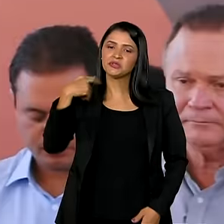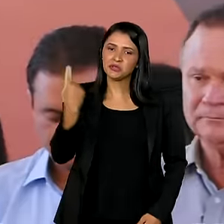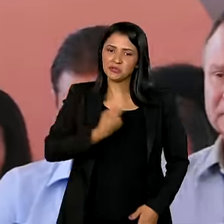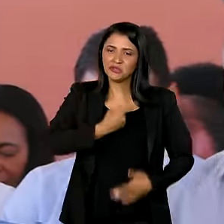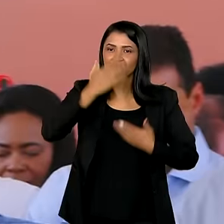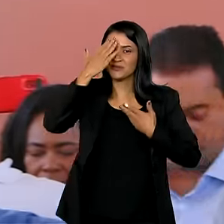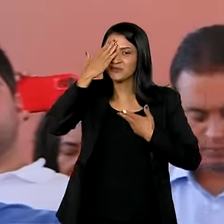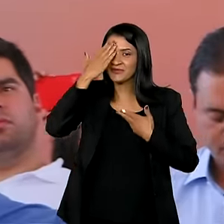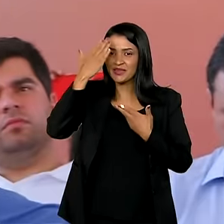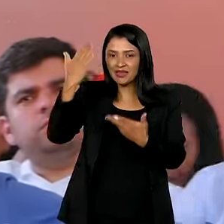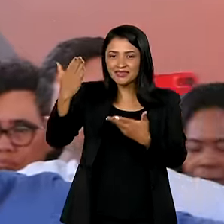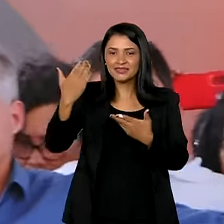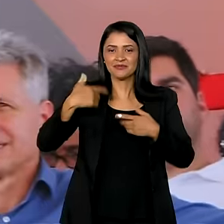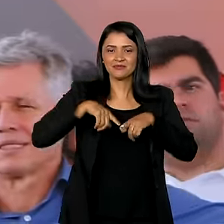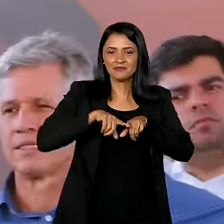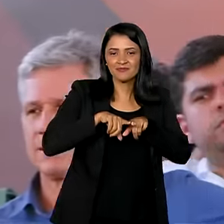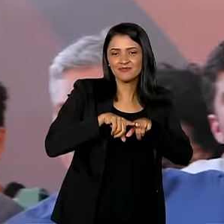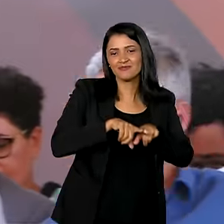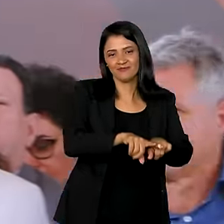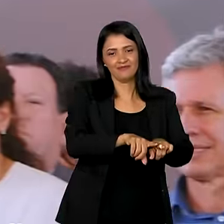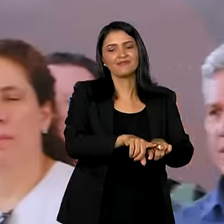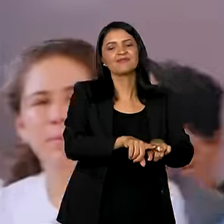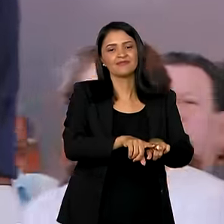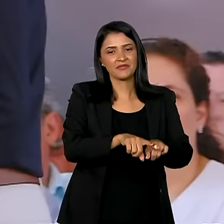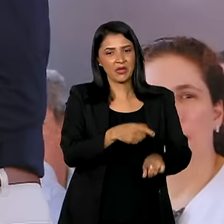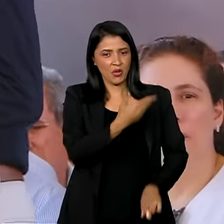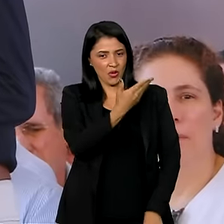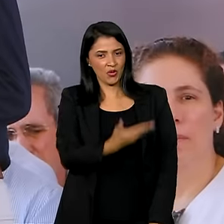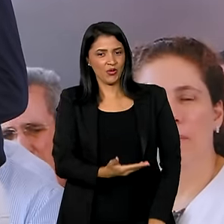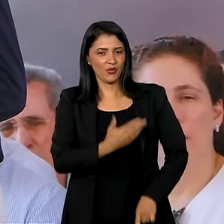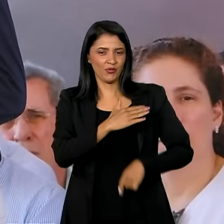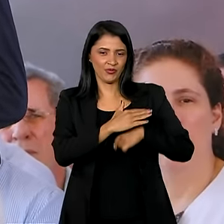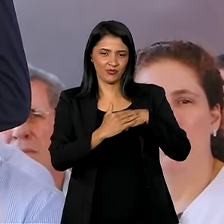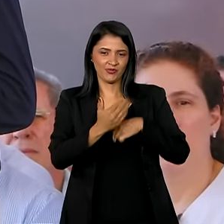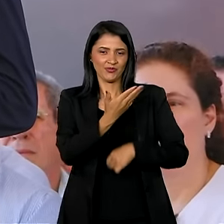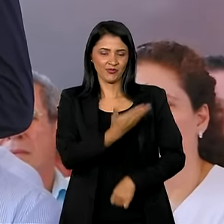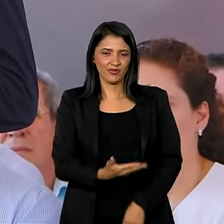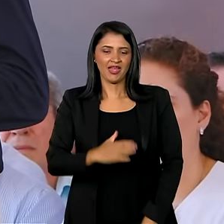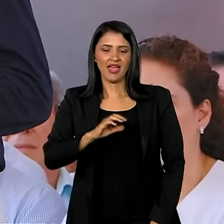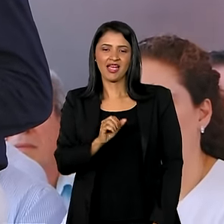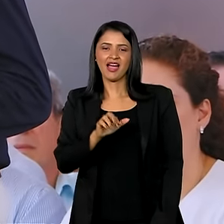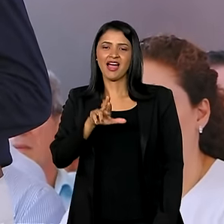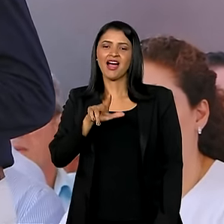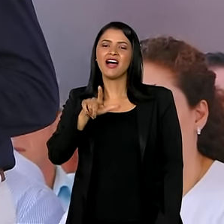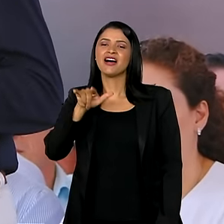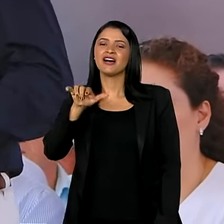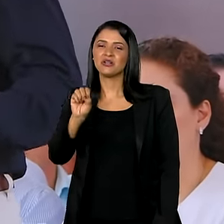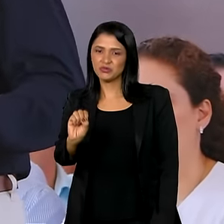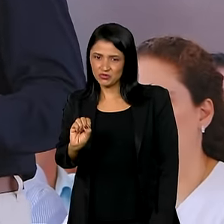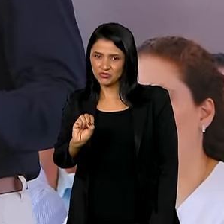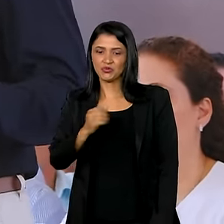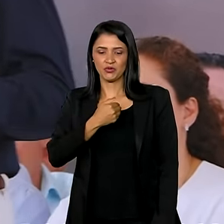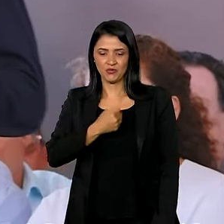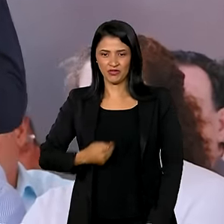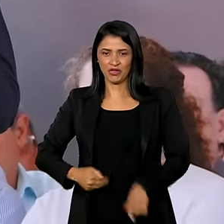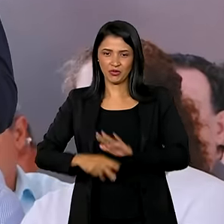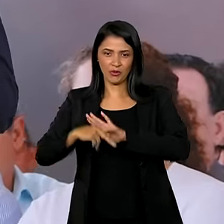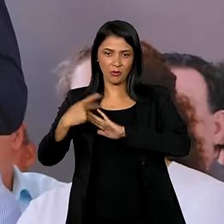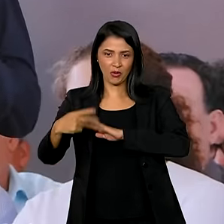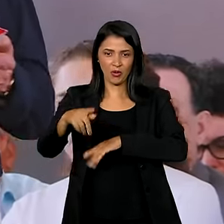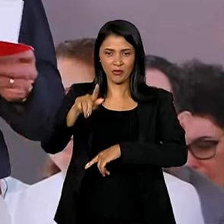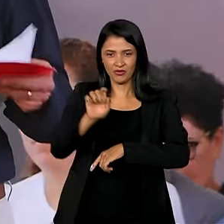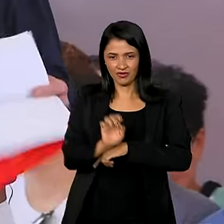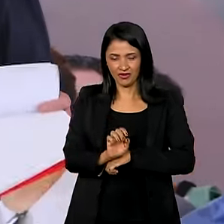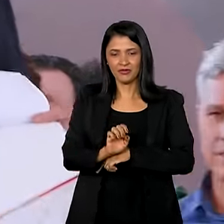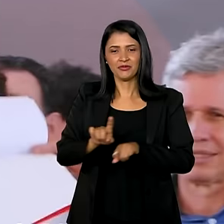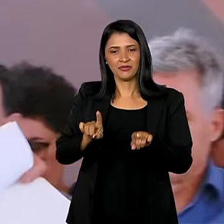agradecer a parceria com o nosso querido companheiro Carlos Brandão, governador do Estado, dos